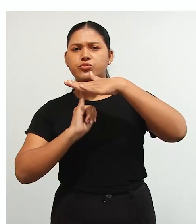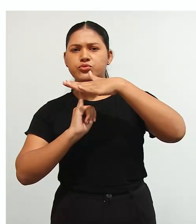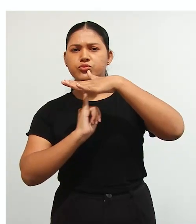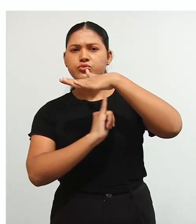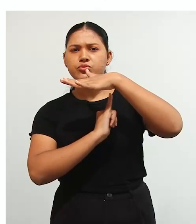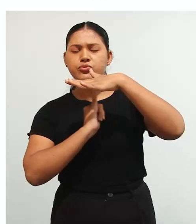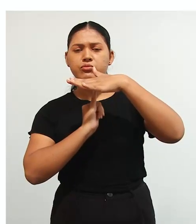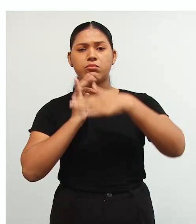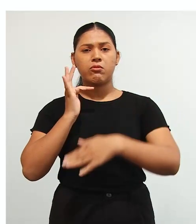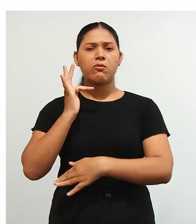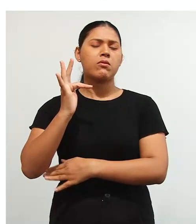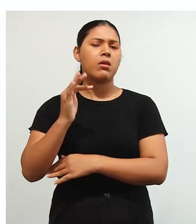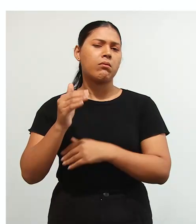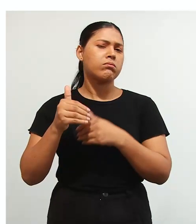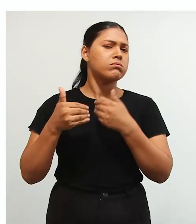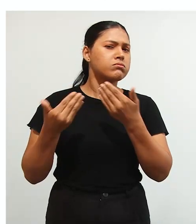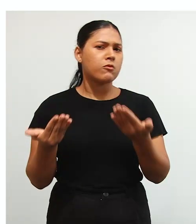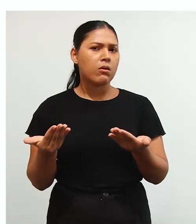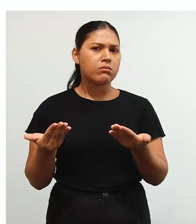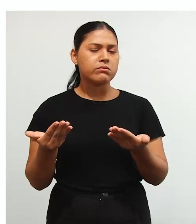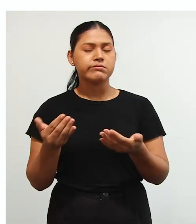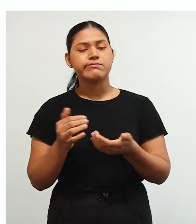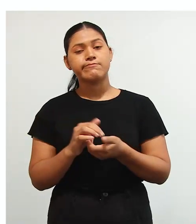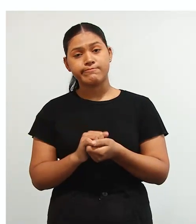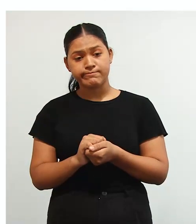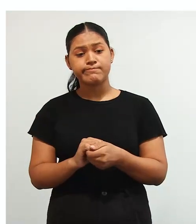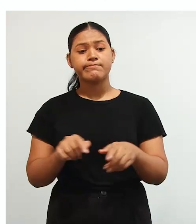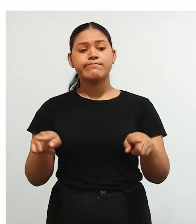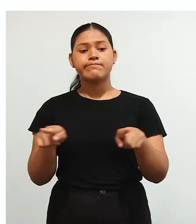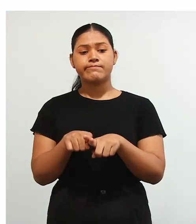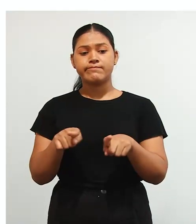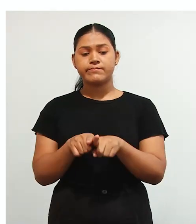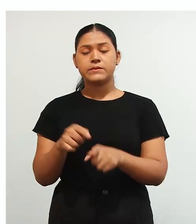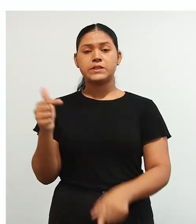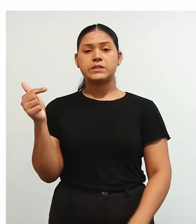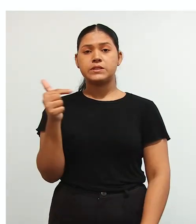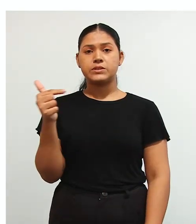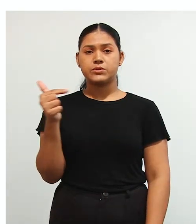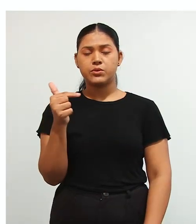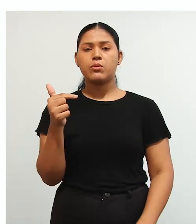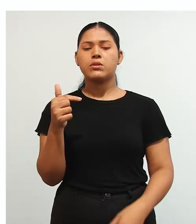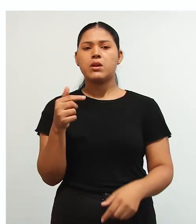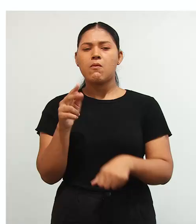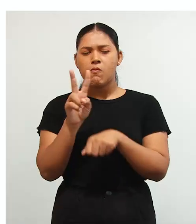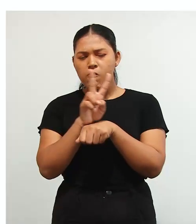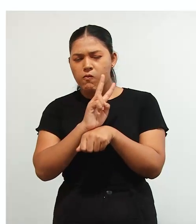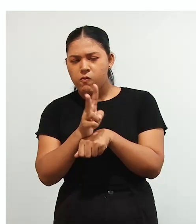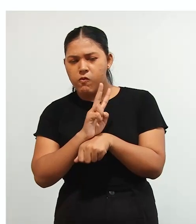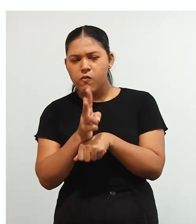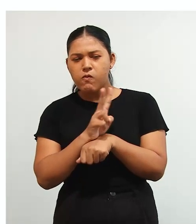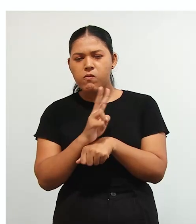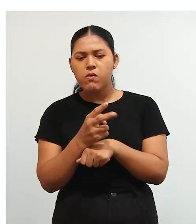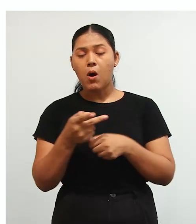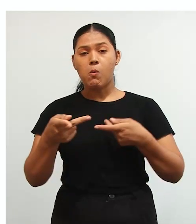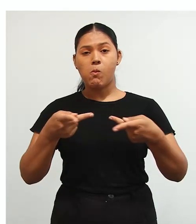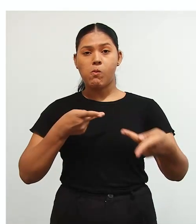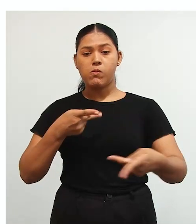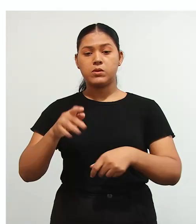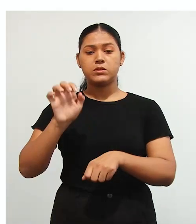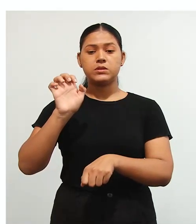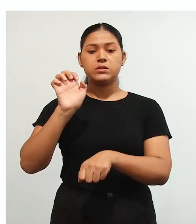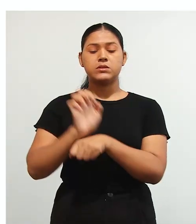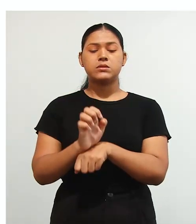unidades federativas. E aqui, um monitoramento do Plano Estadual de Educação do Estado de Rondônia,